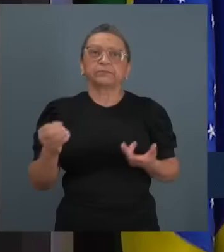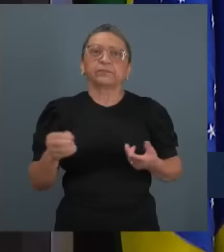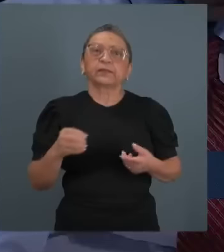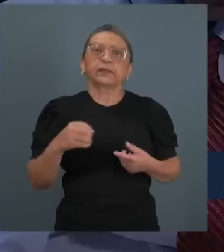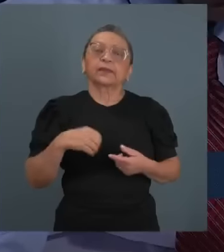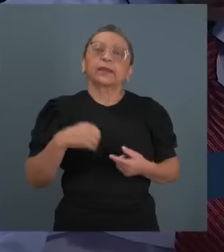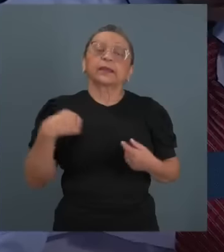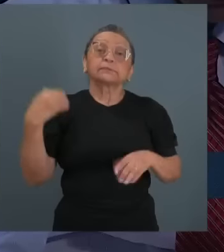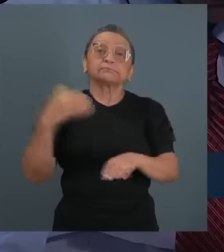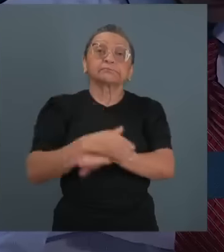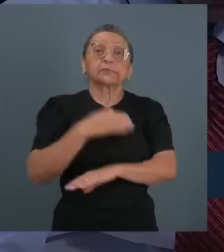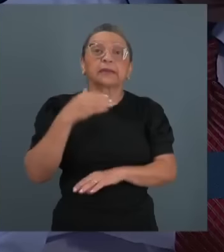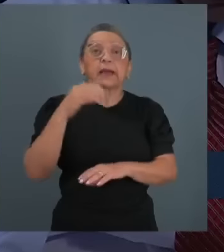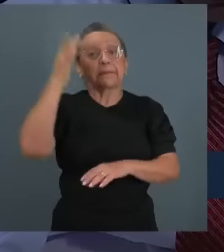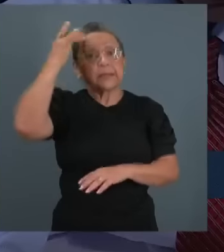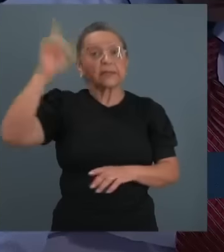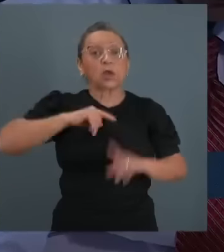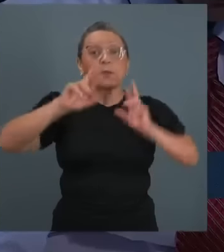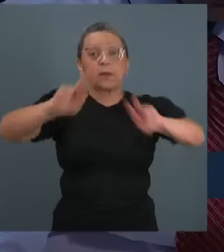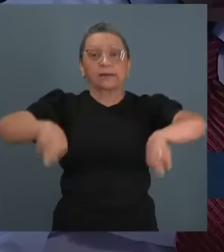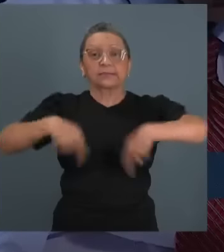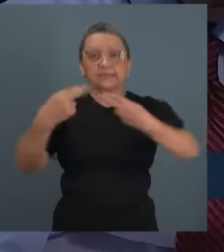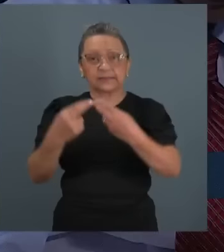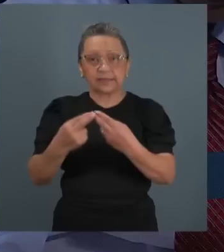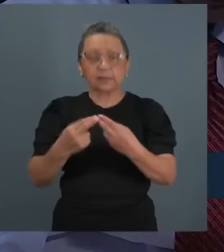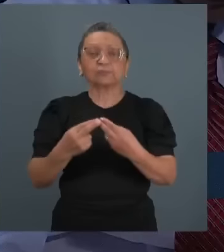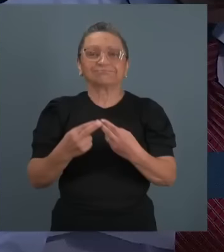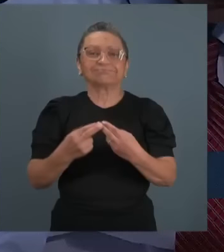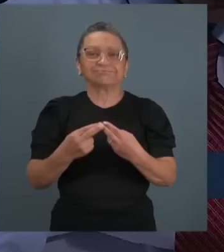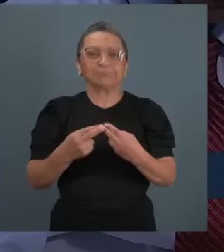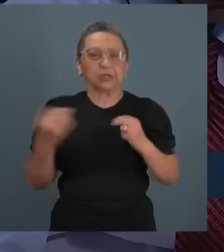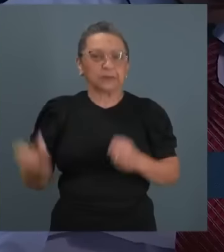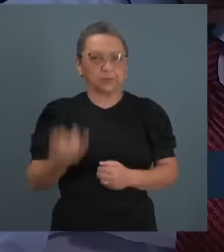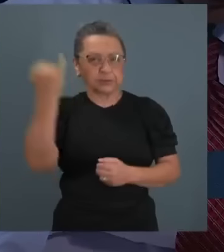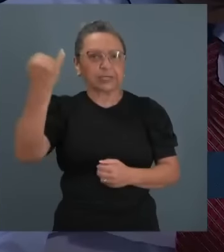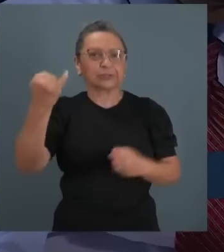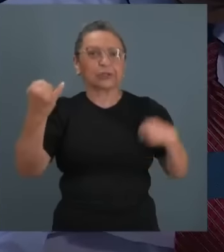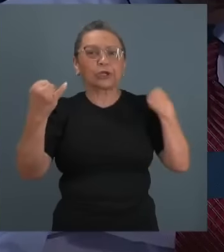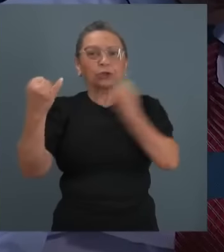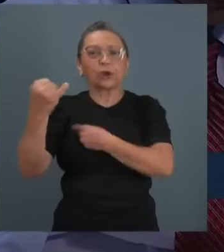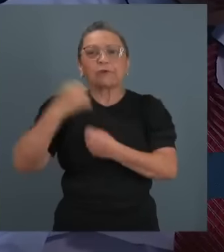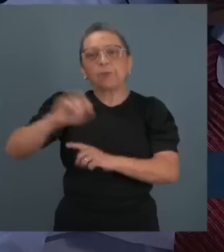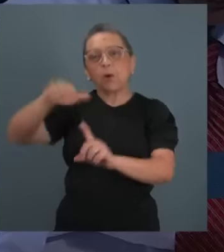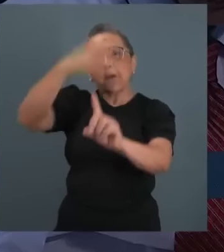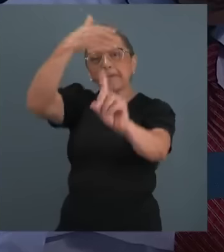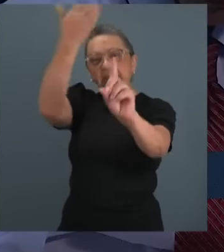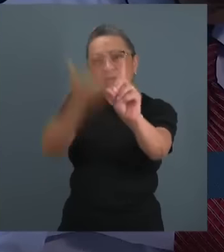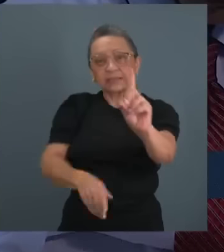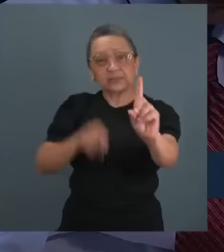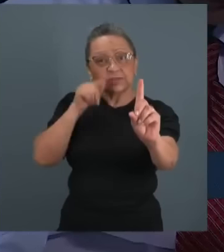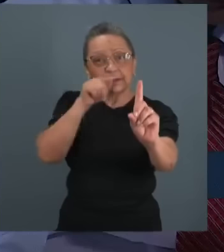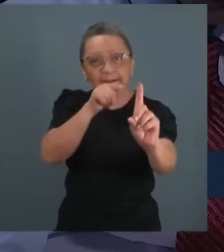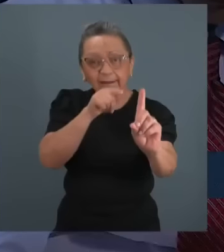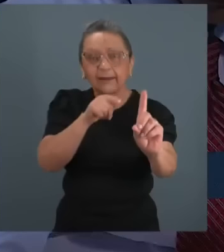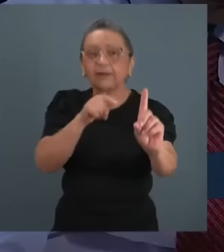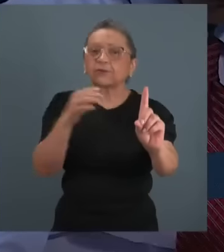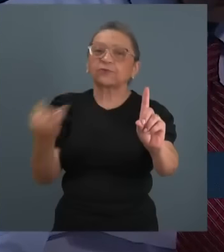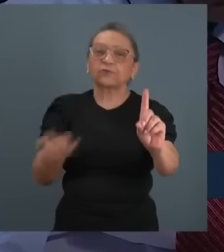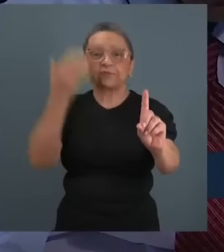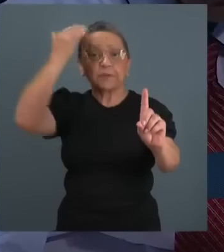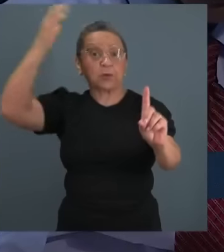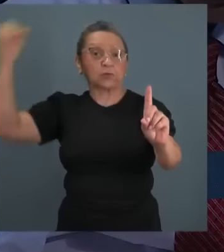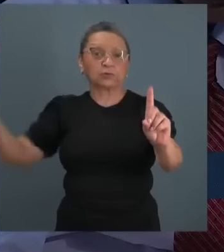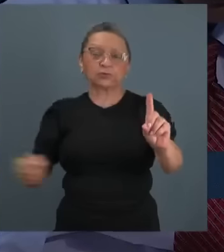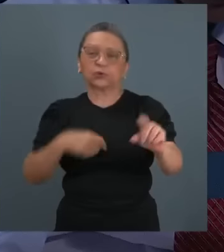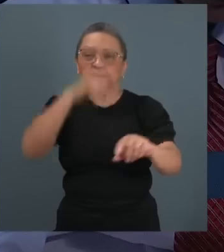participar amanhã de uma sessão onde nós iremos homenagear o grande estadista que o Brasil já